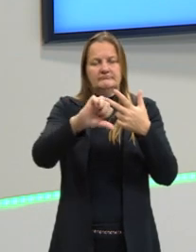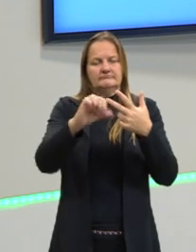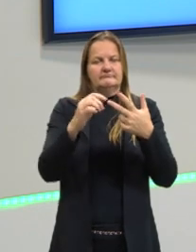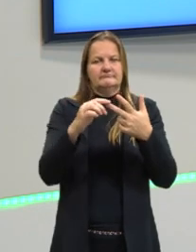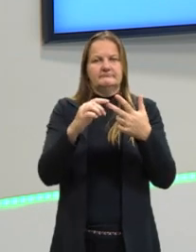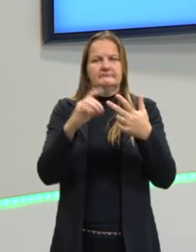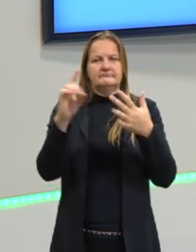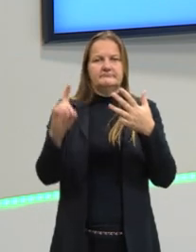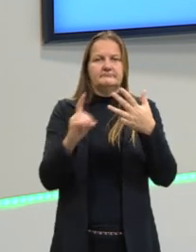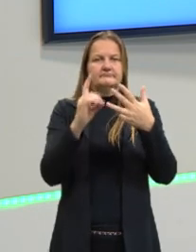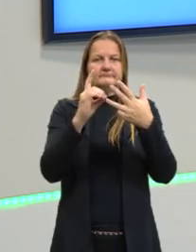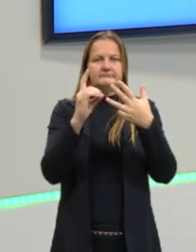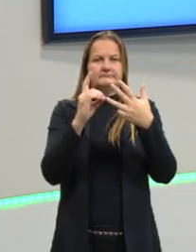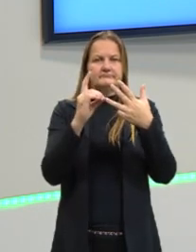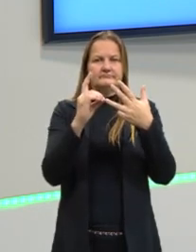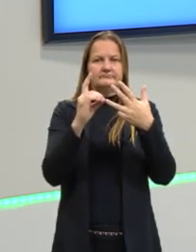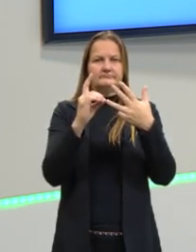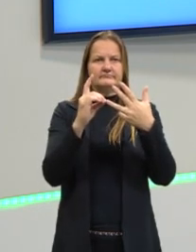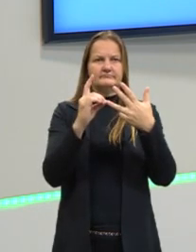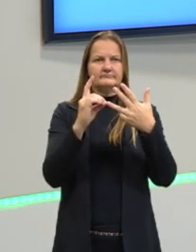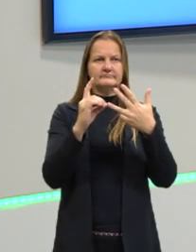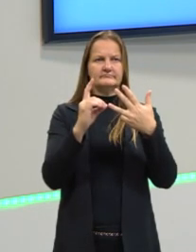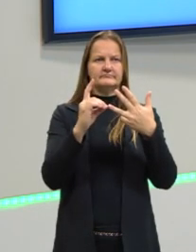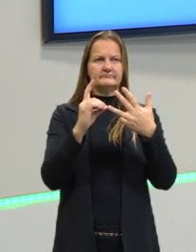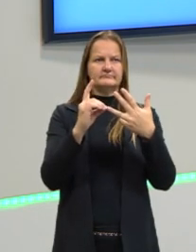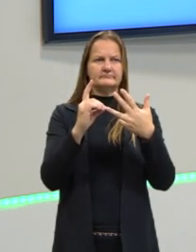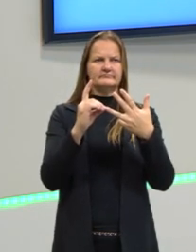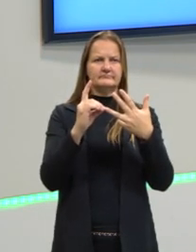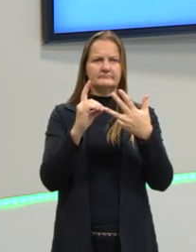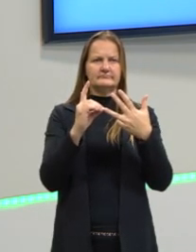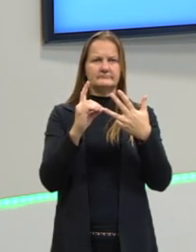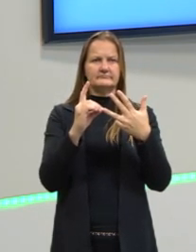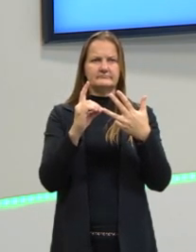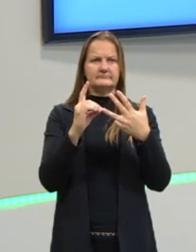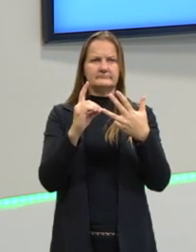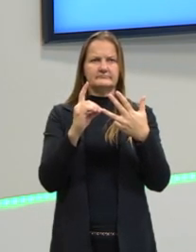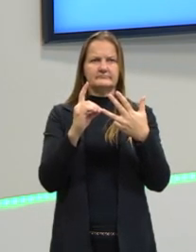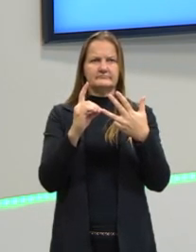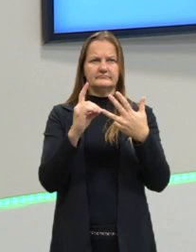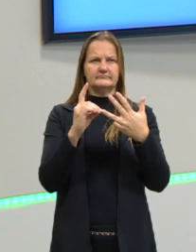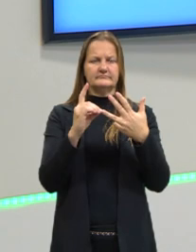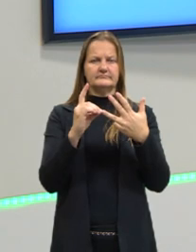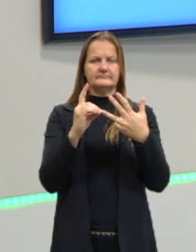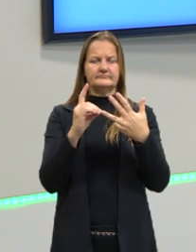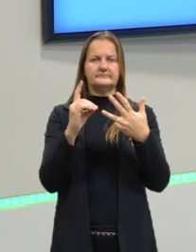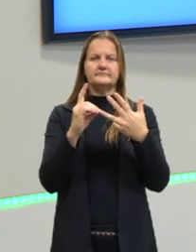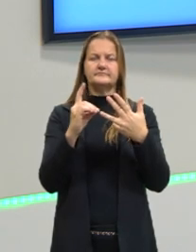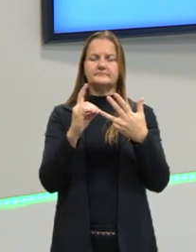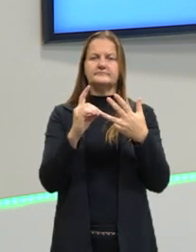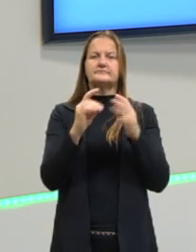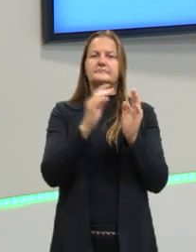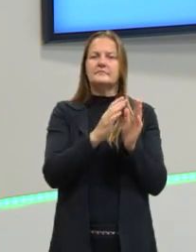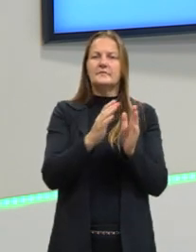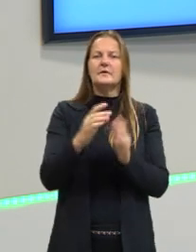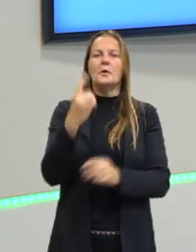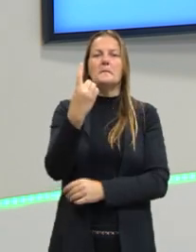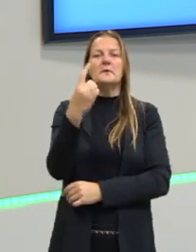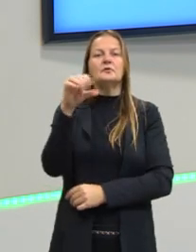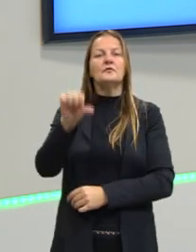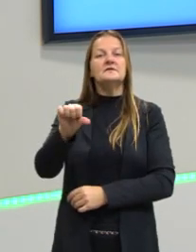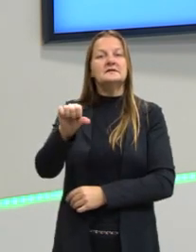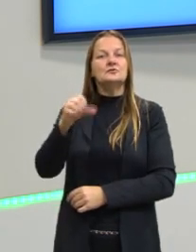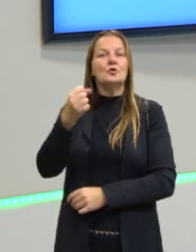é uma afirmação correta bom então Aqui nós temos a letra D no período de